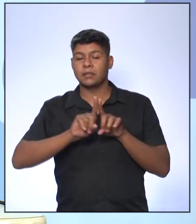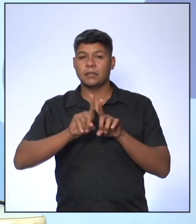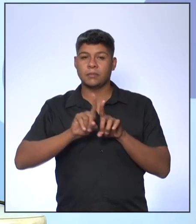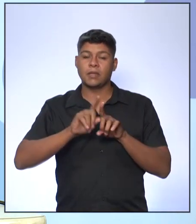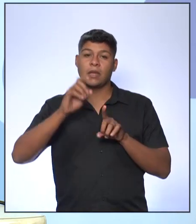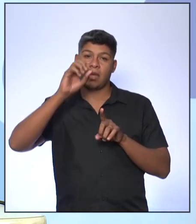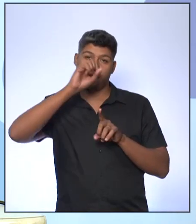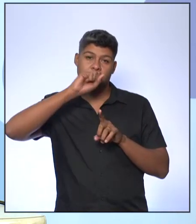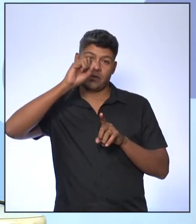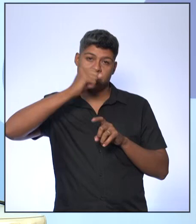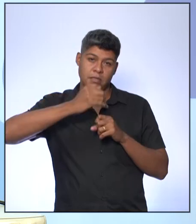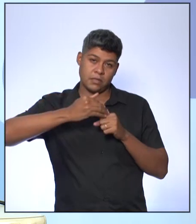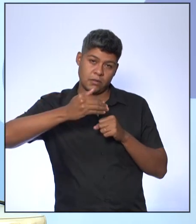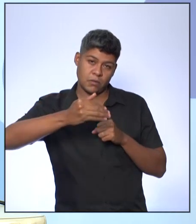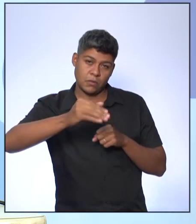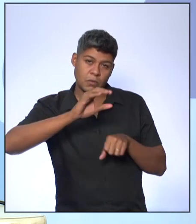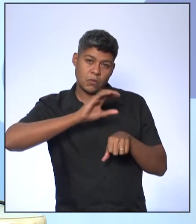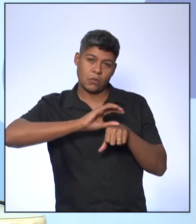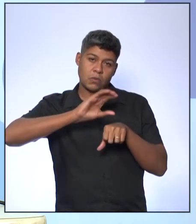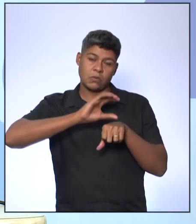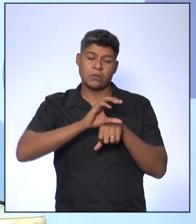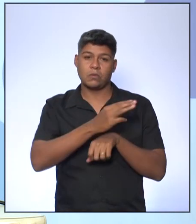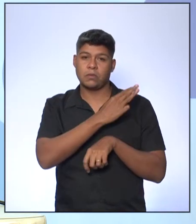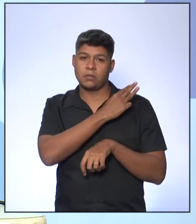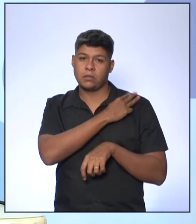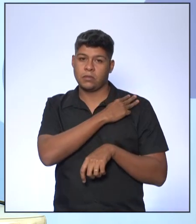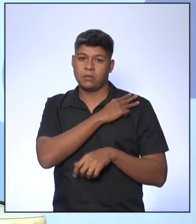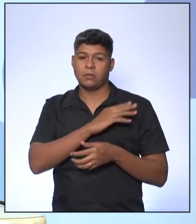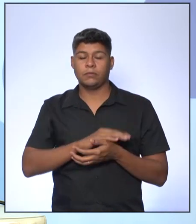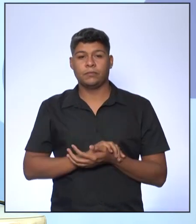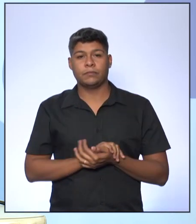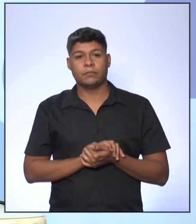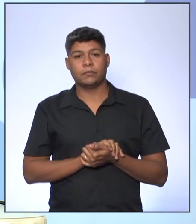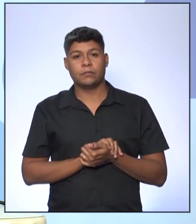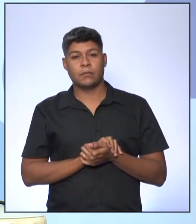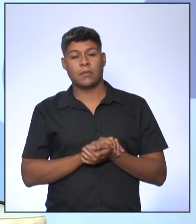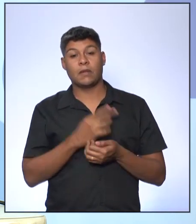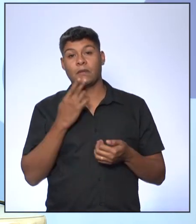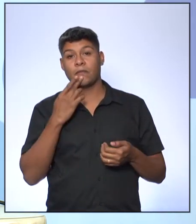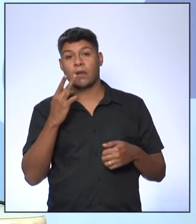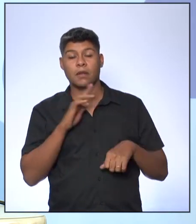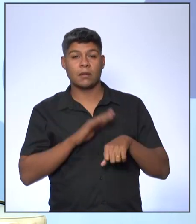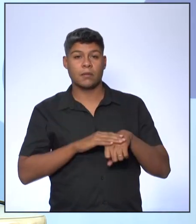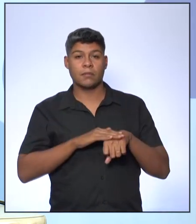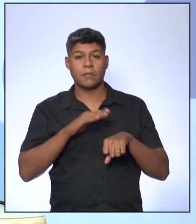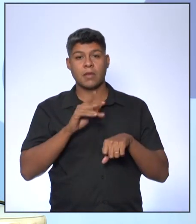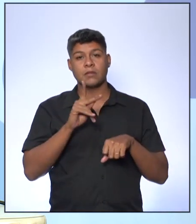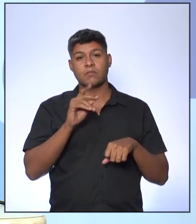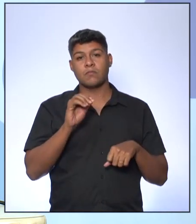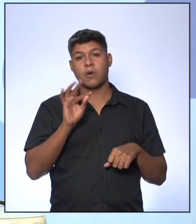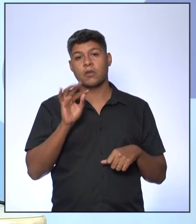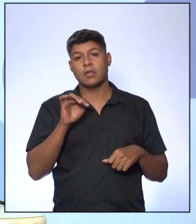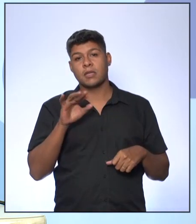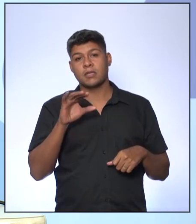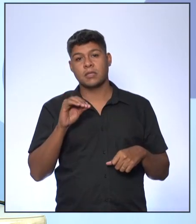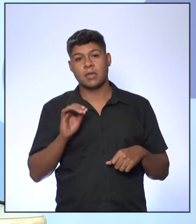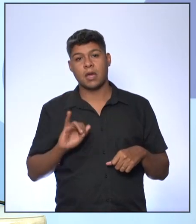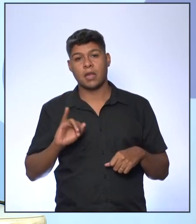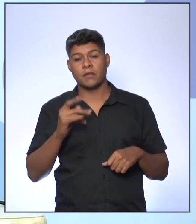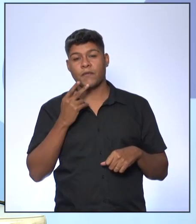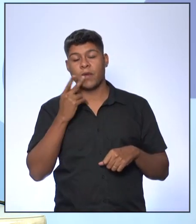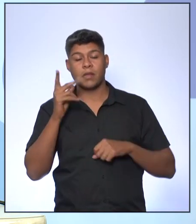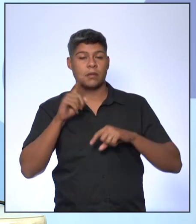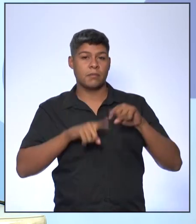aprender um pouco no curso aqui no terceiro ano do médio. Bom, mas vamos falar um pouquinho mais sobre a potência elétrica? Vamos falar de